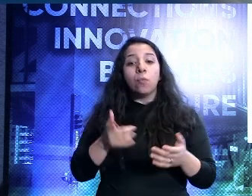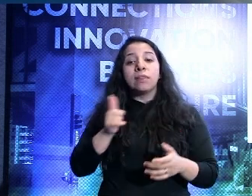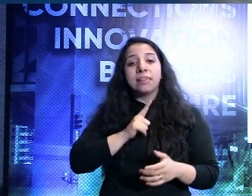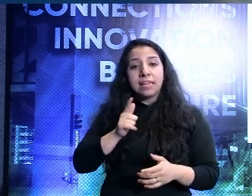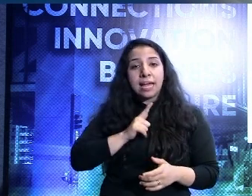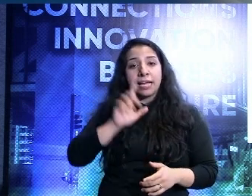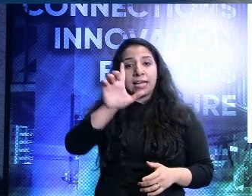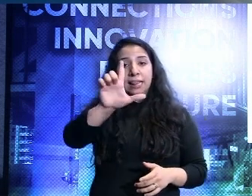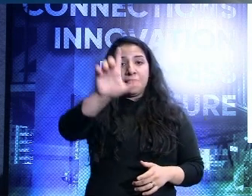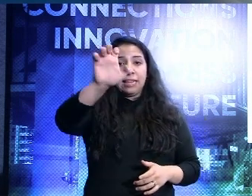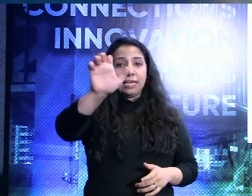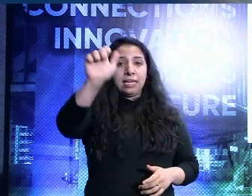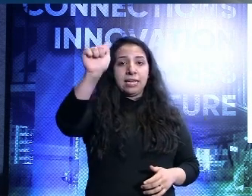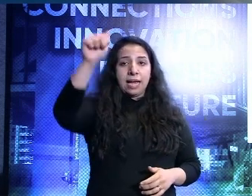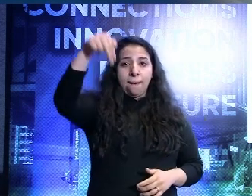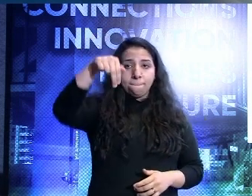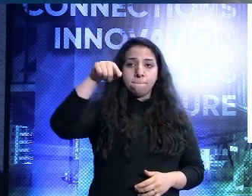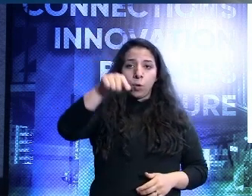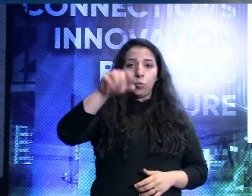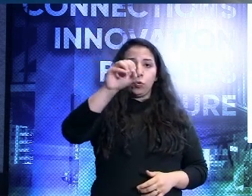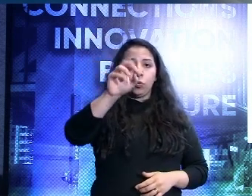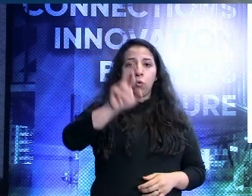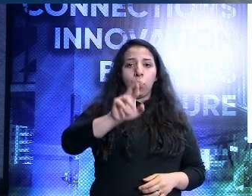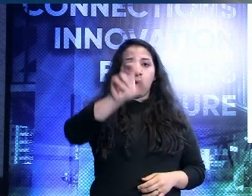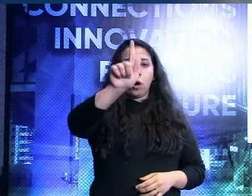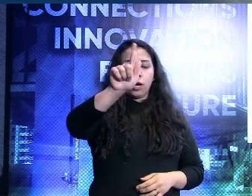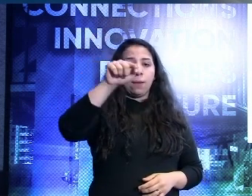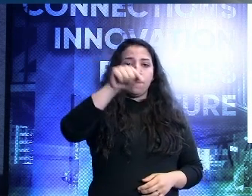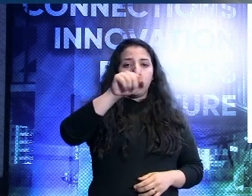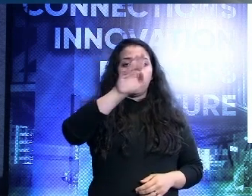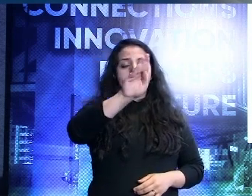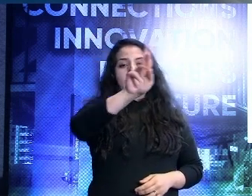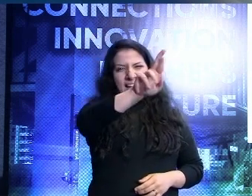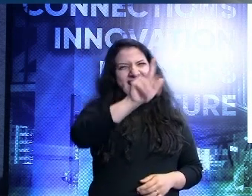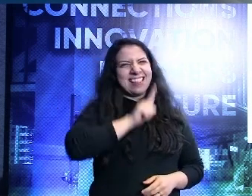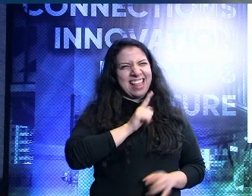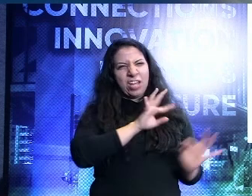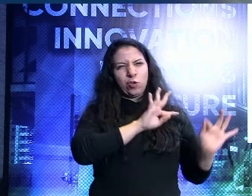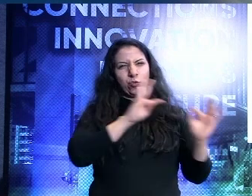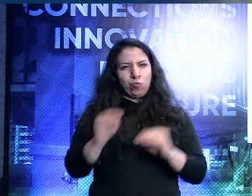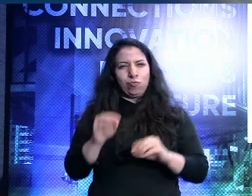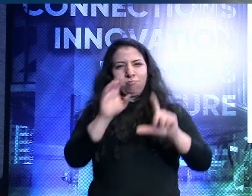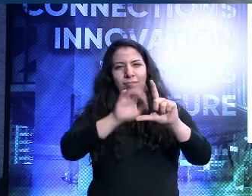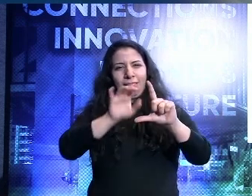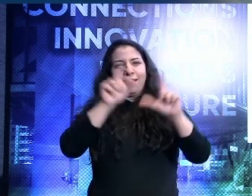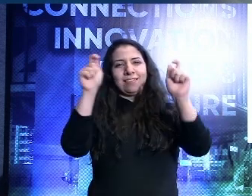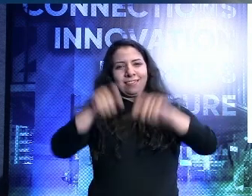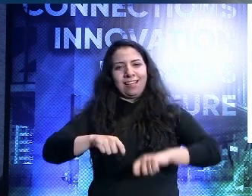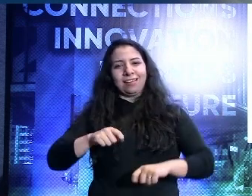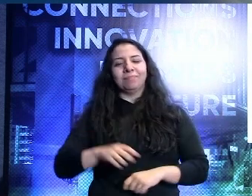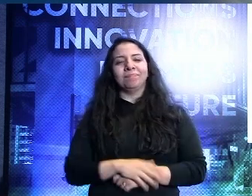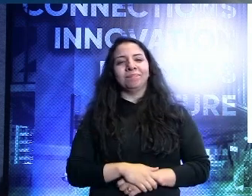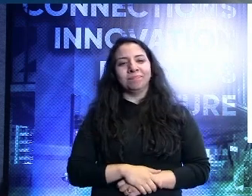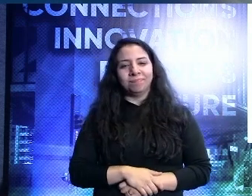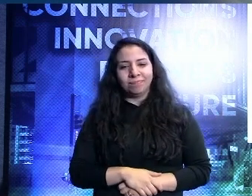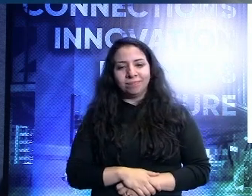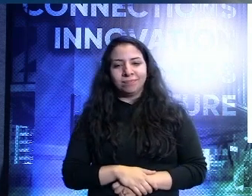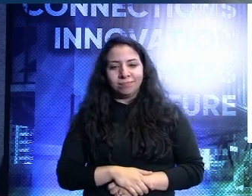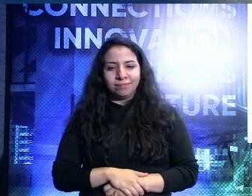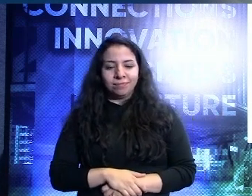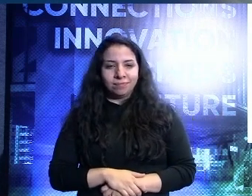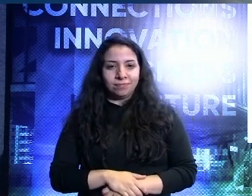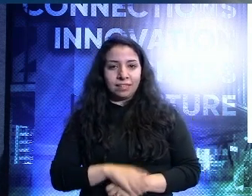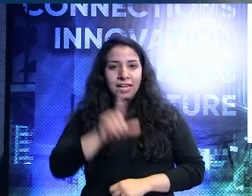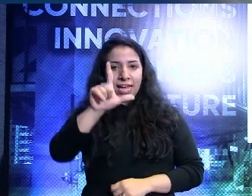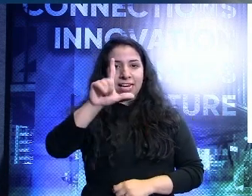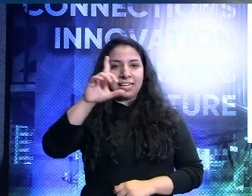lean.org.br/artigos lá, tem esse artigo lá à disposição de vocês. Tem todo o detalhamento, tem como ele funciona e tudo mais, e tem uma explicação rápida sobre o próprio LDTM, que